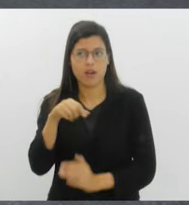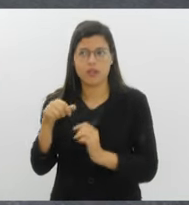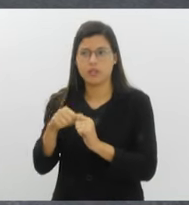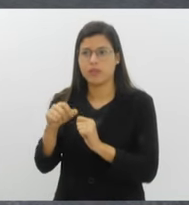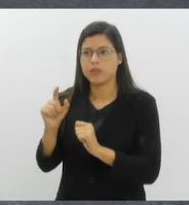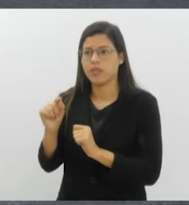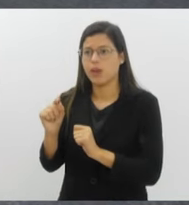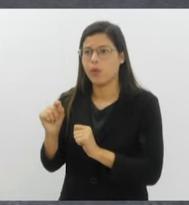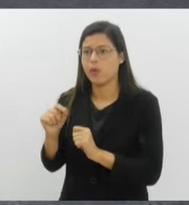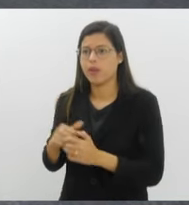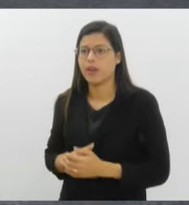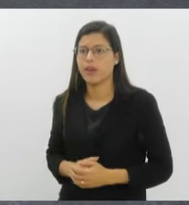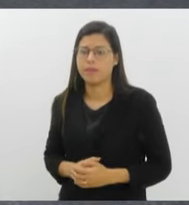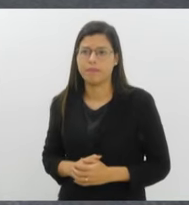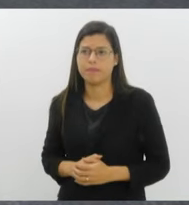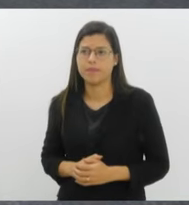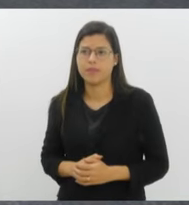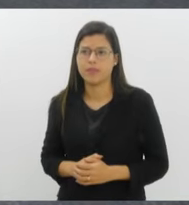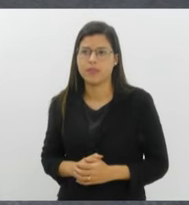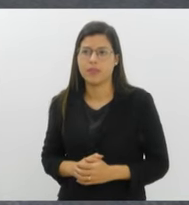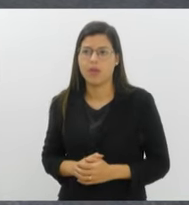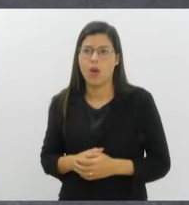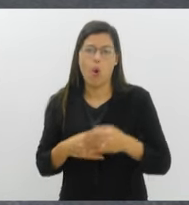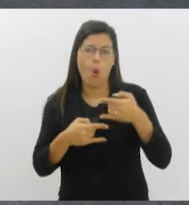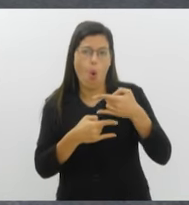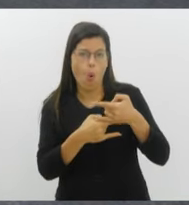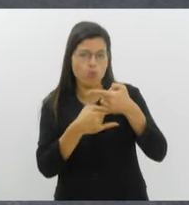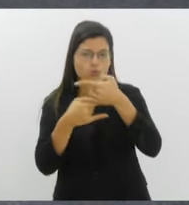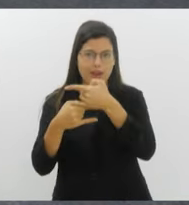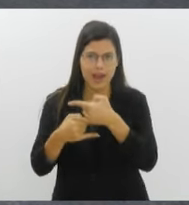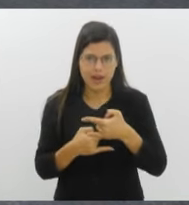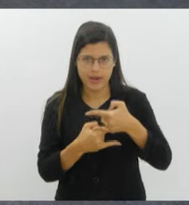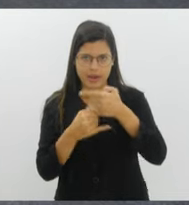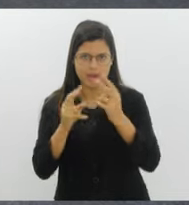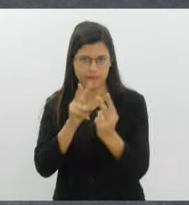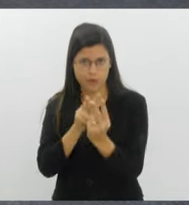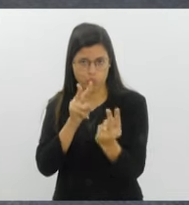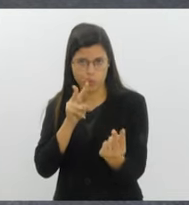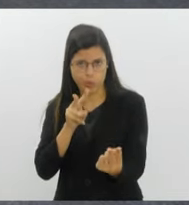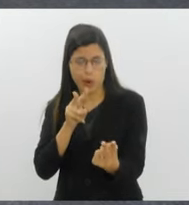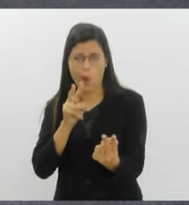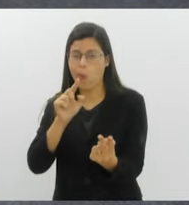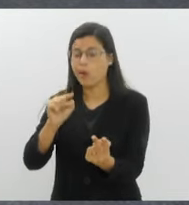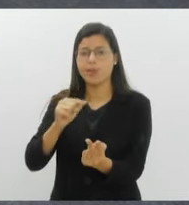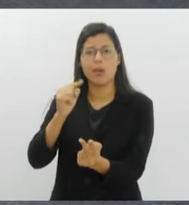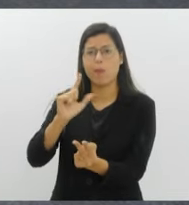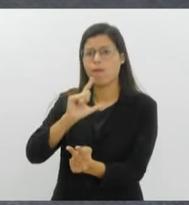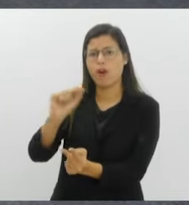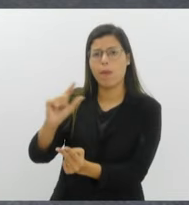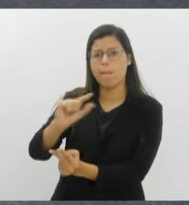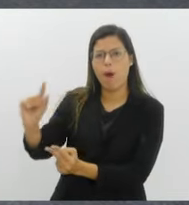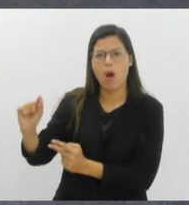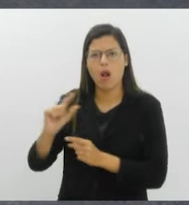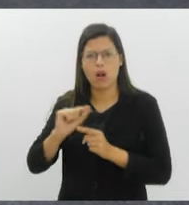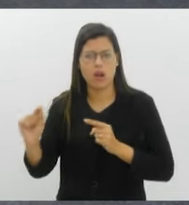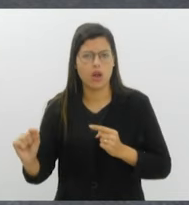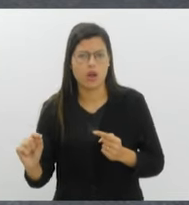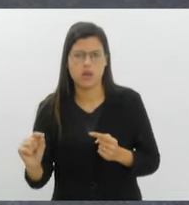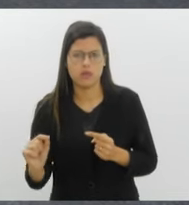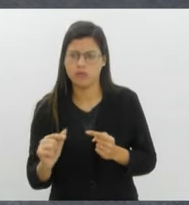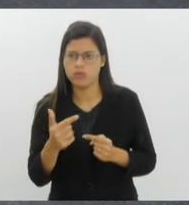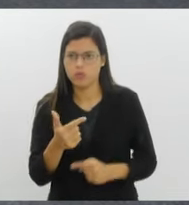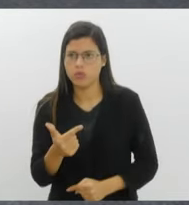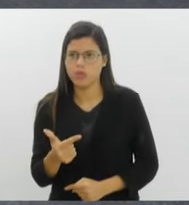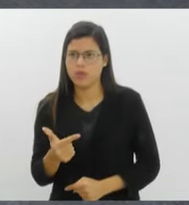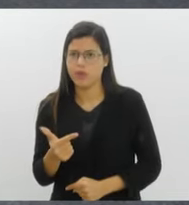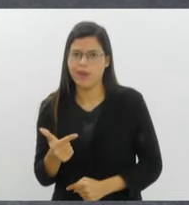presença por via online e depois meteram o pé, sequer tiveram a decência